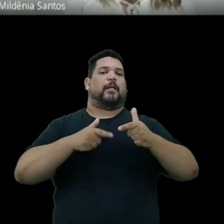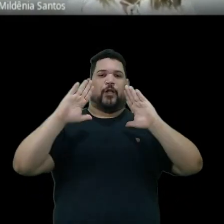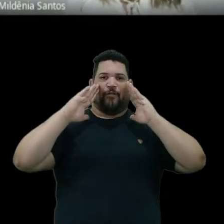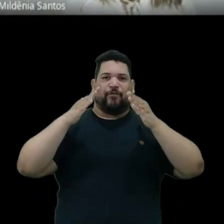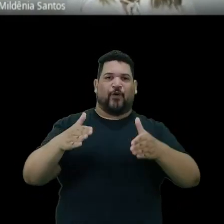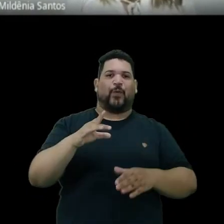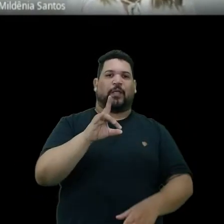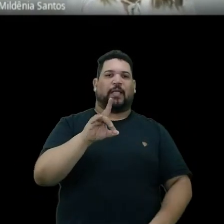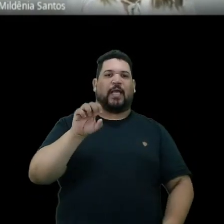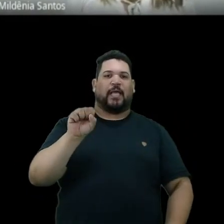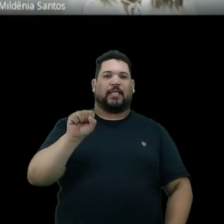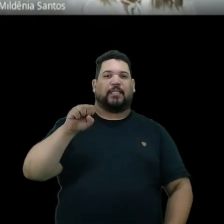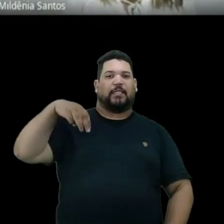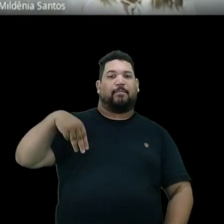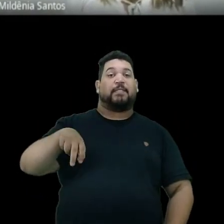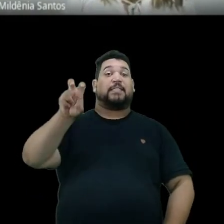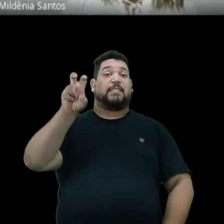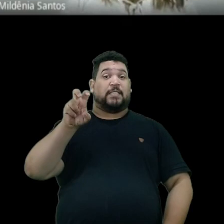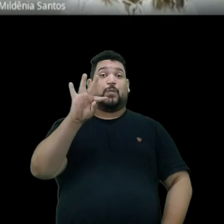DSM-5-TR.